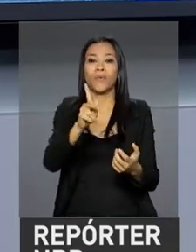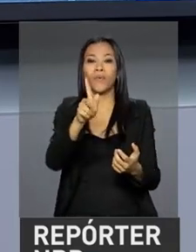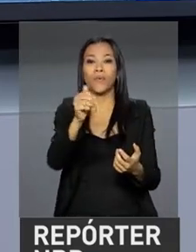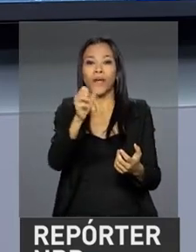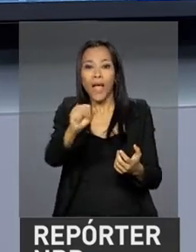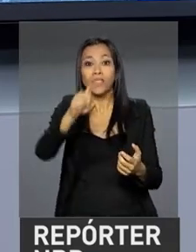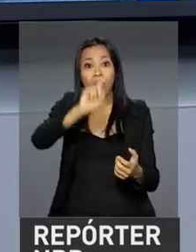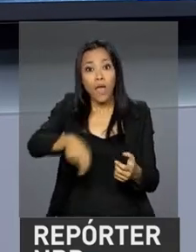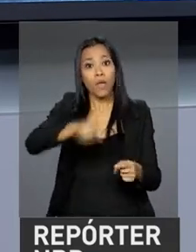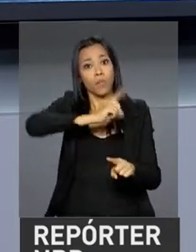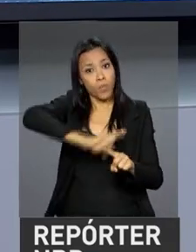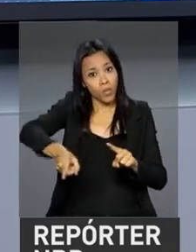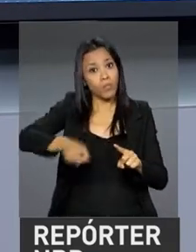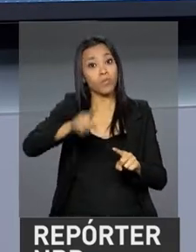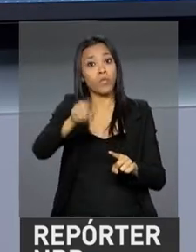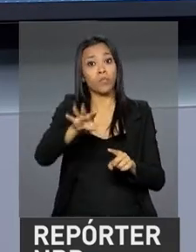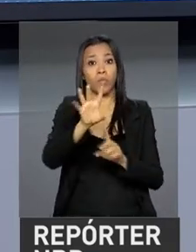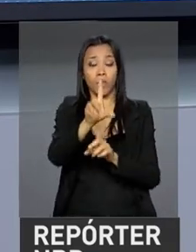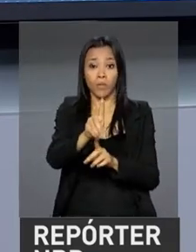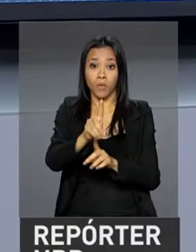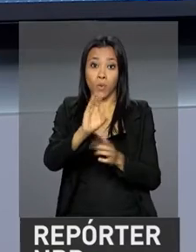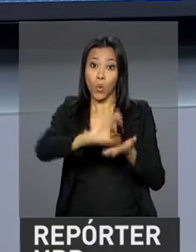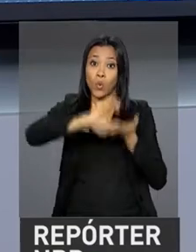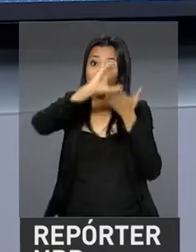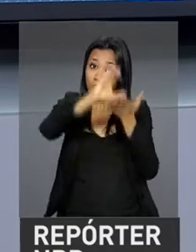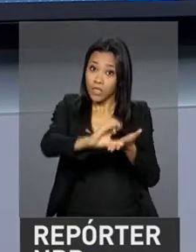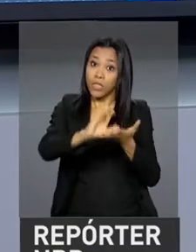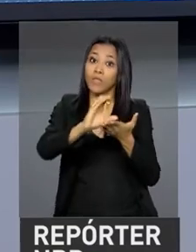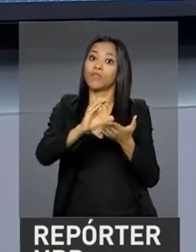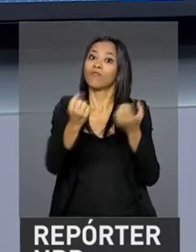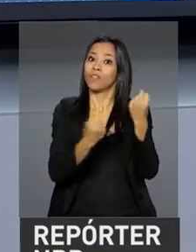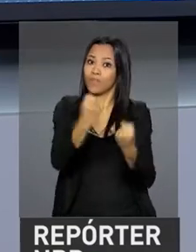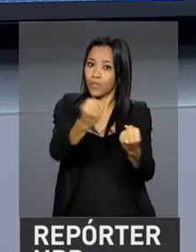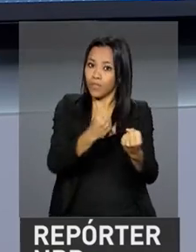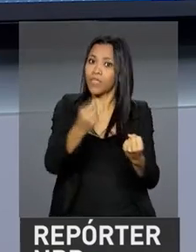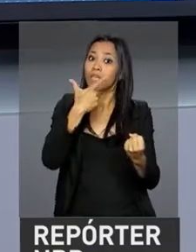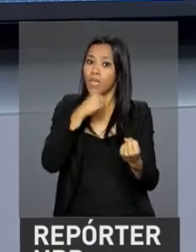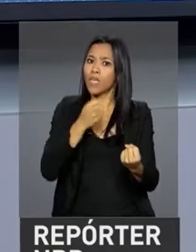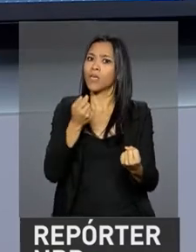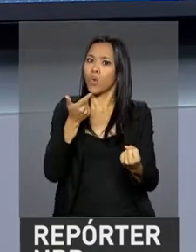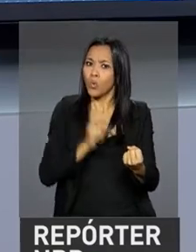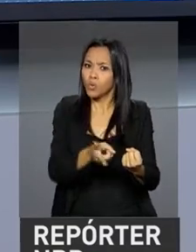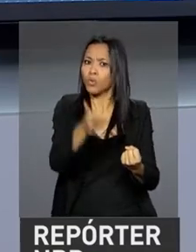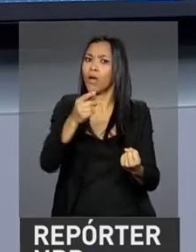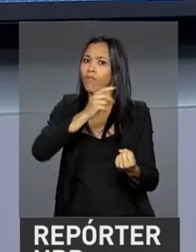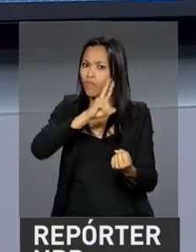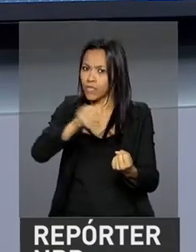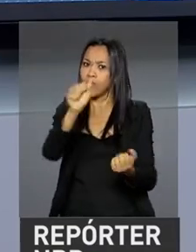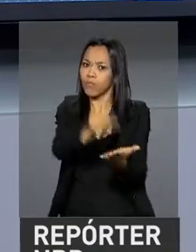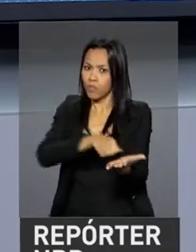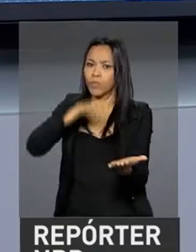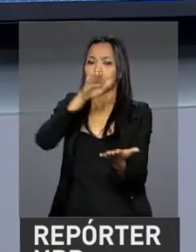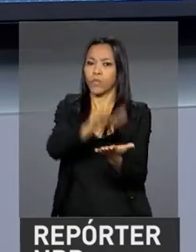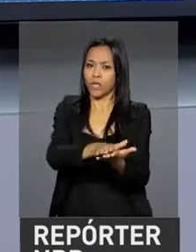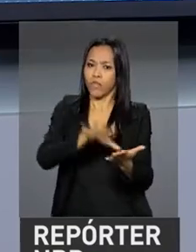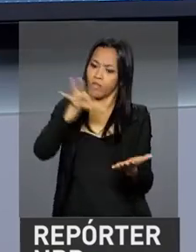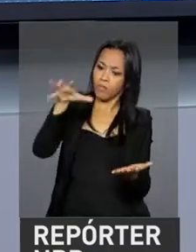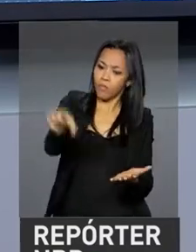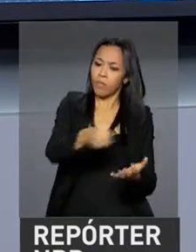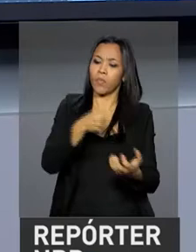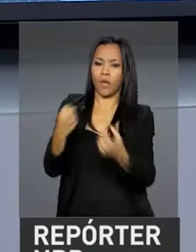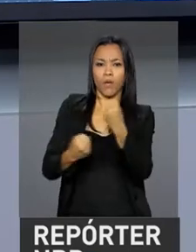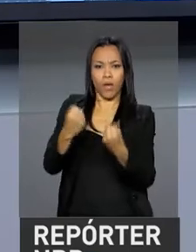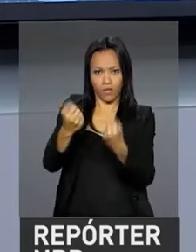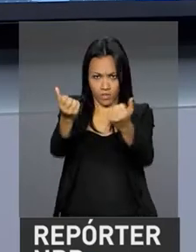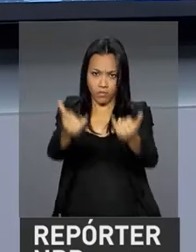pelo Conselho Nacional de Trânsito. Quem insistir pode ser multado e ter o carro apreendido. A repórter Gabriela Noronha explica